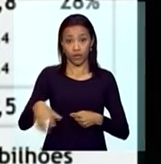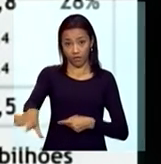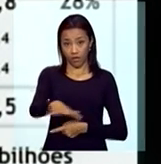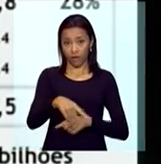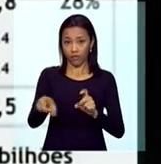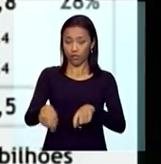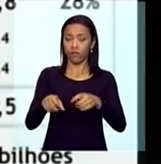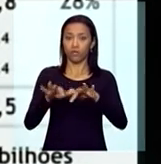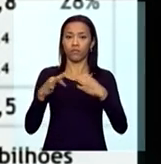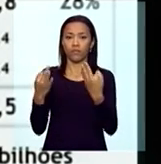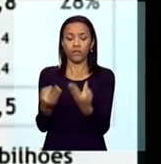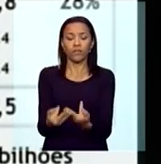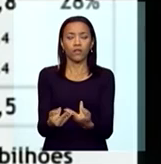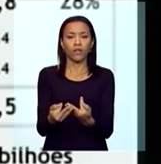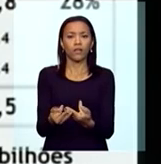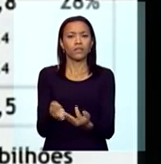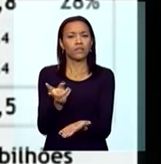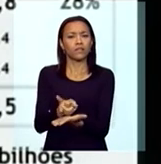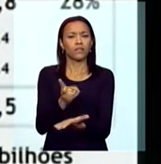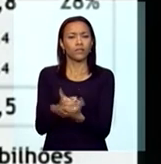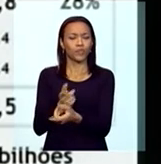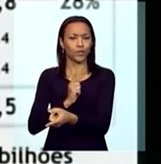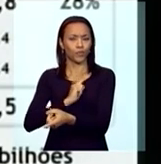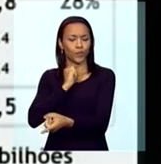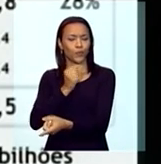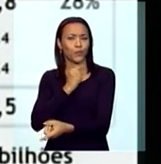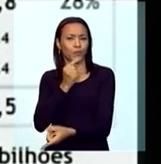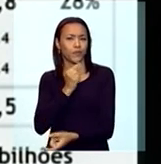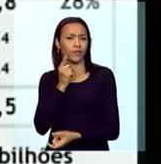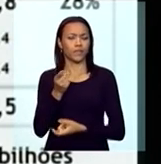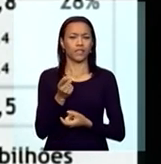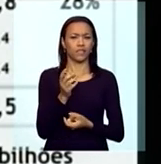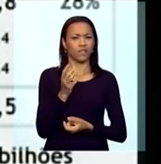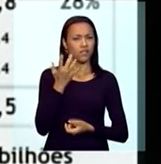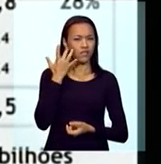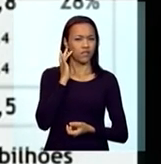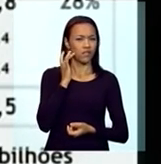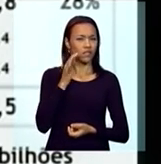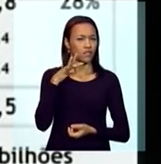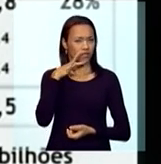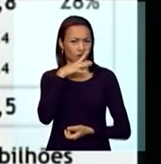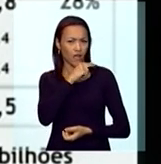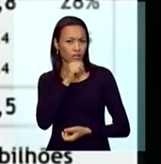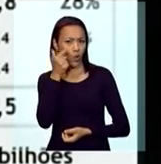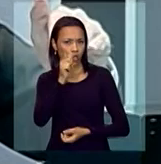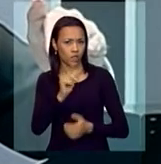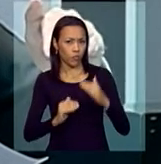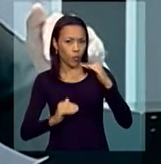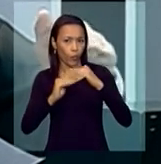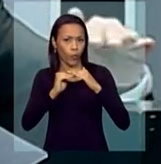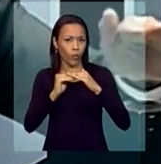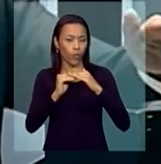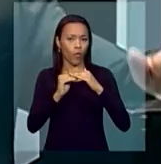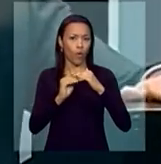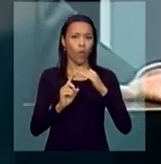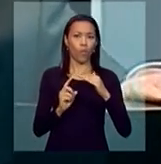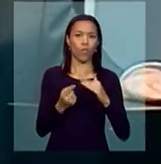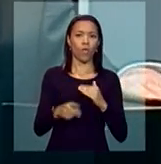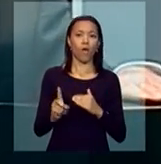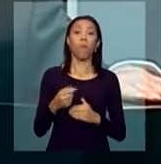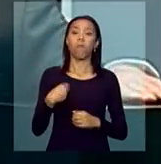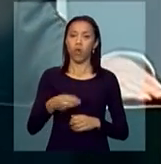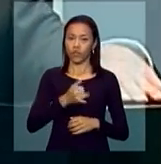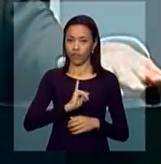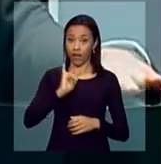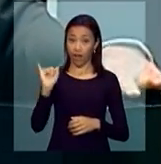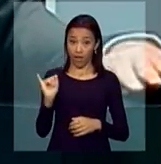familiar havia sempre uma dúvida: será que chegamos no limite? Não. Laudemir, pode dizer para o ministro